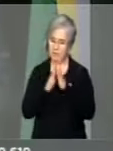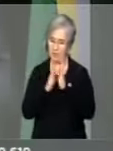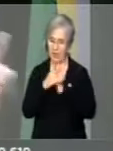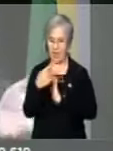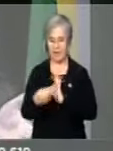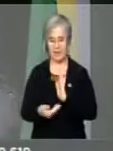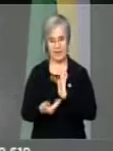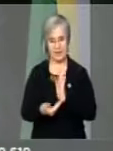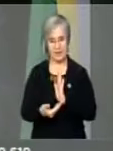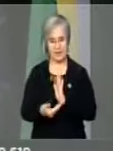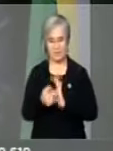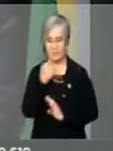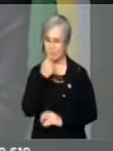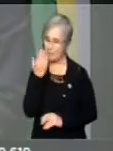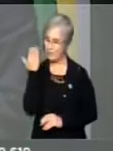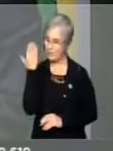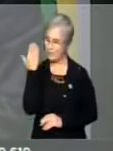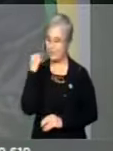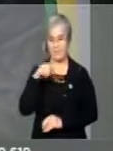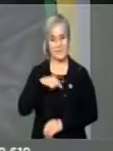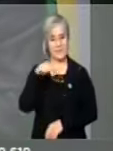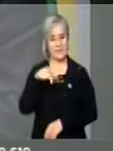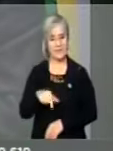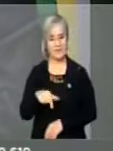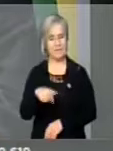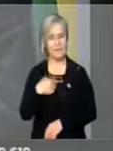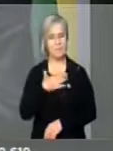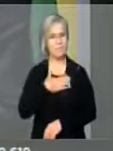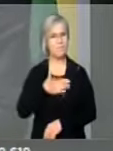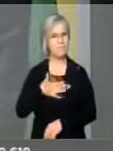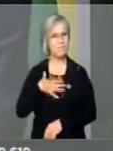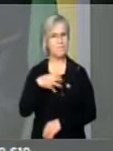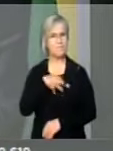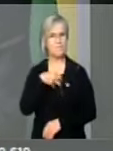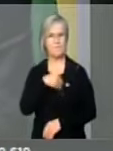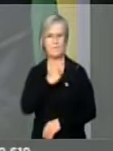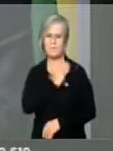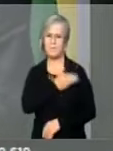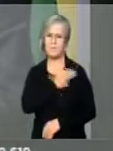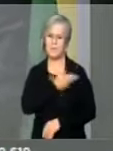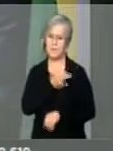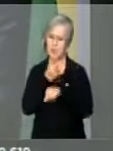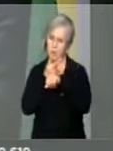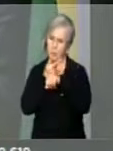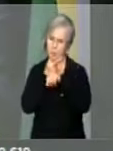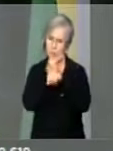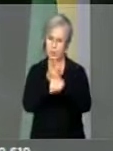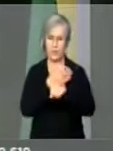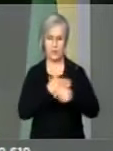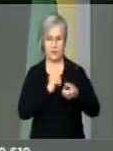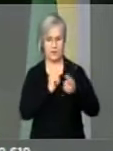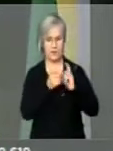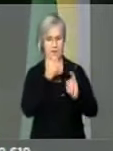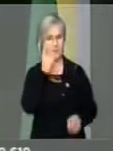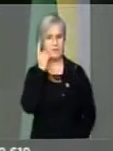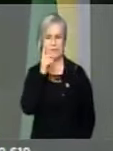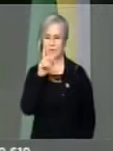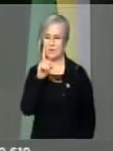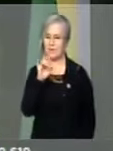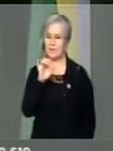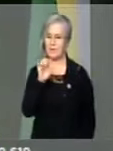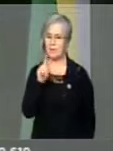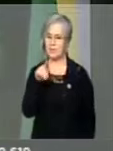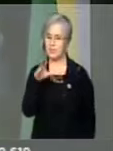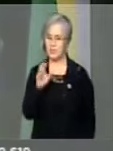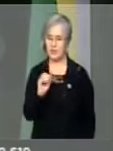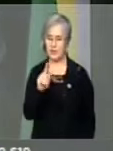Deputados. Há pouco tempo atrás, eu tive uma inspiração no coração e fui até o meu coordenador, o deputado Diego Garcia, partilhei com